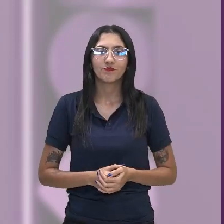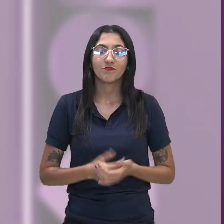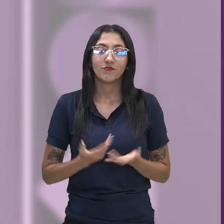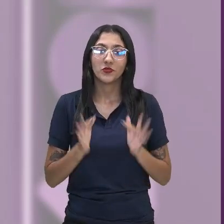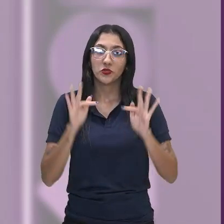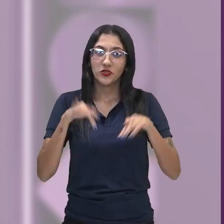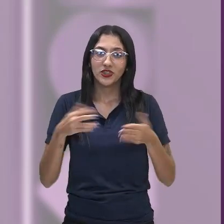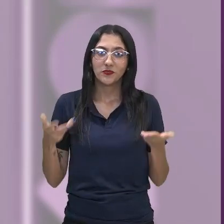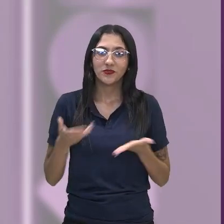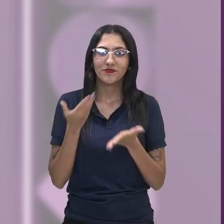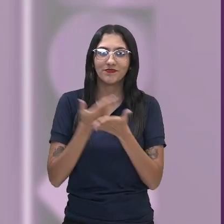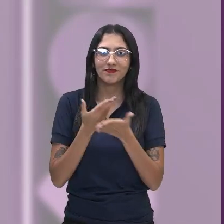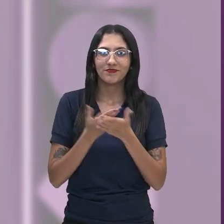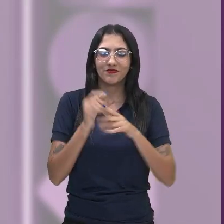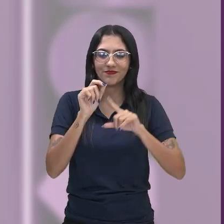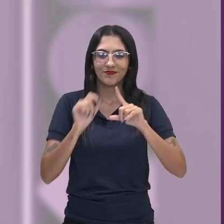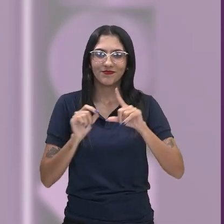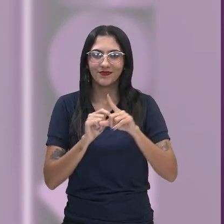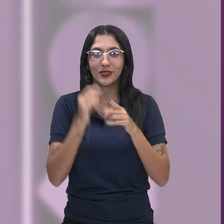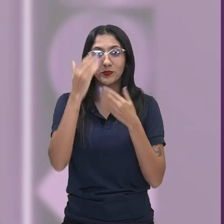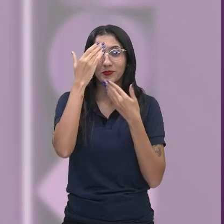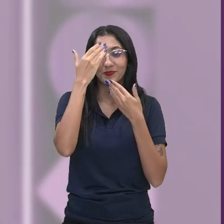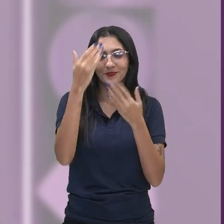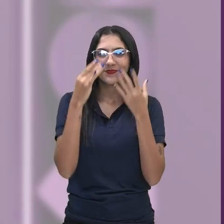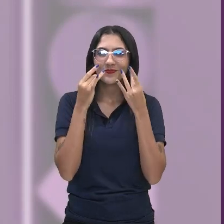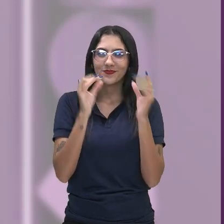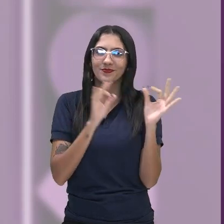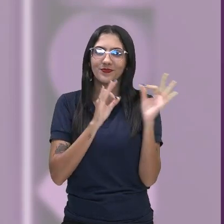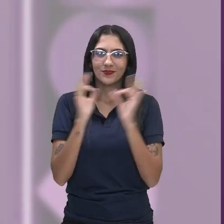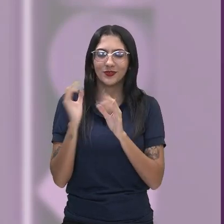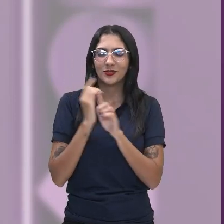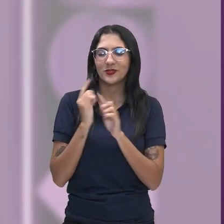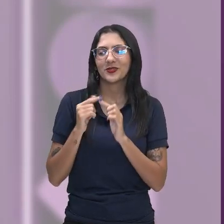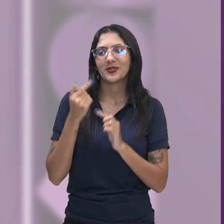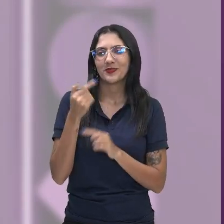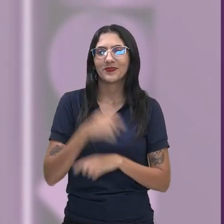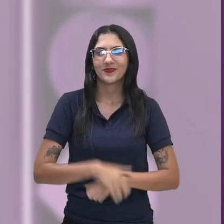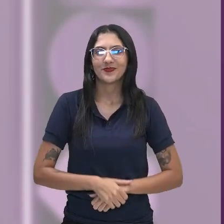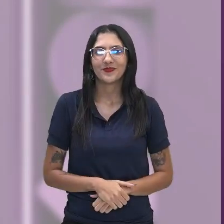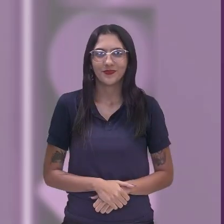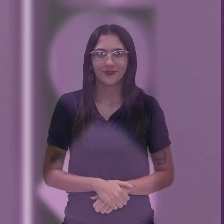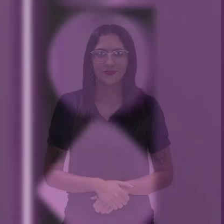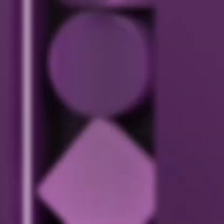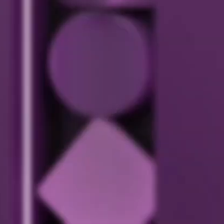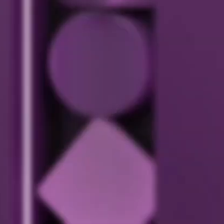né, o nosso estudo de triângulos. Agradeço a sua companhia e até o próximo encontro.